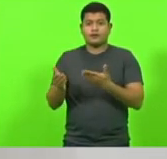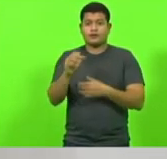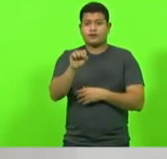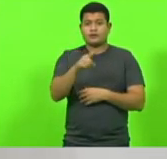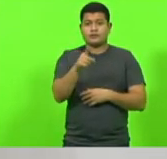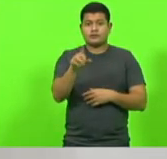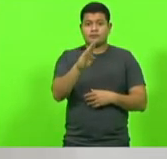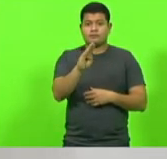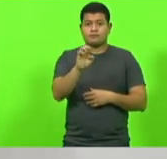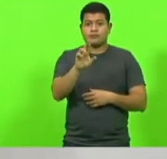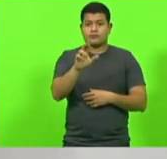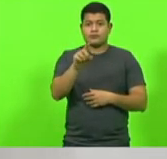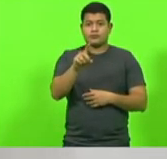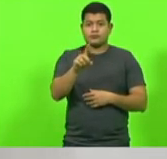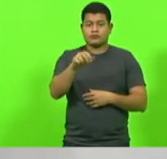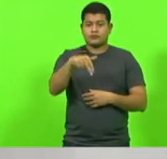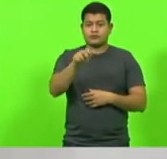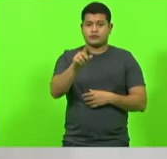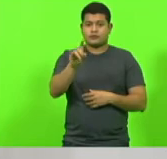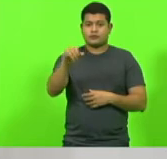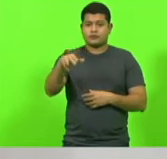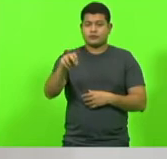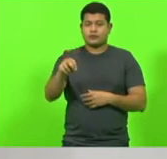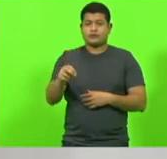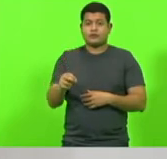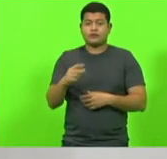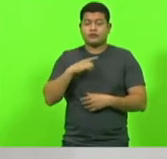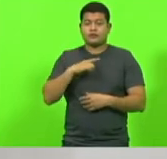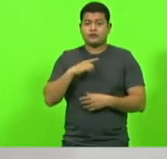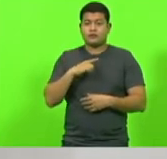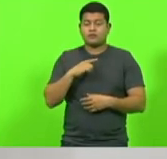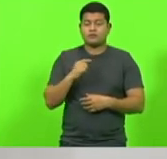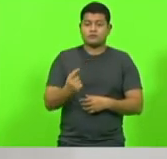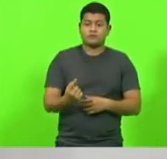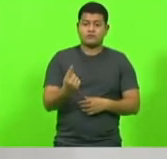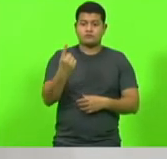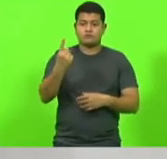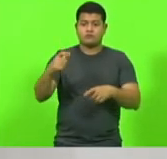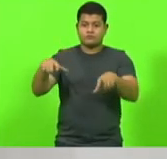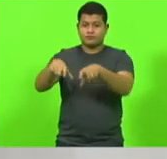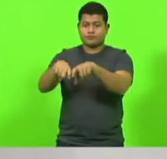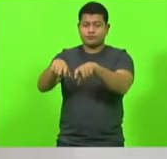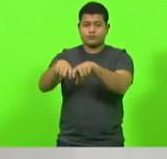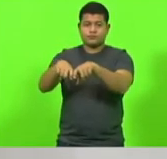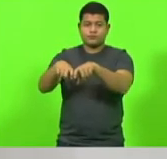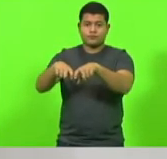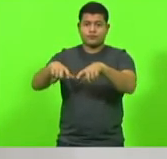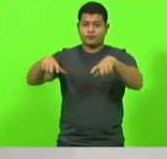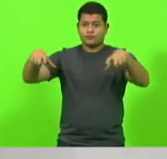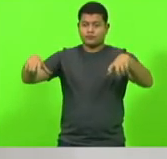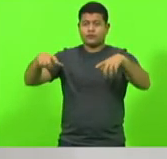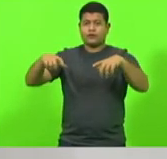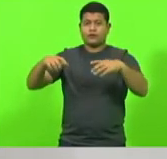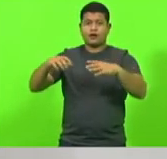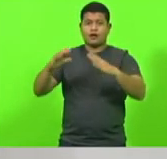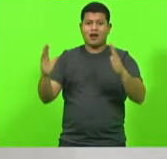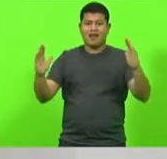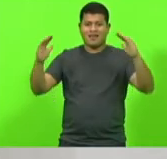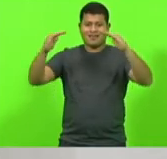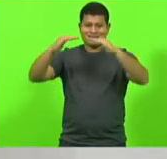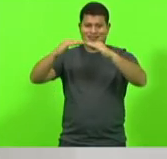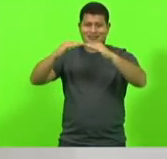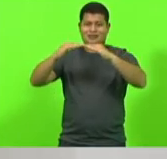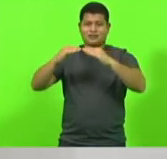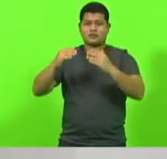único ginásio de esportes e que esse ginásio de esportes está com a cobertura